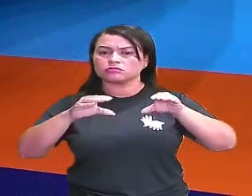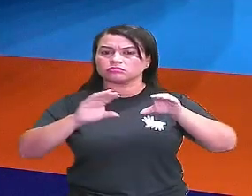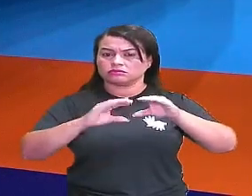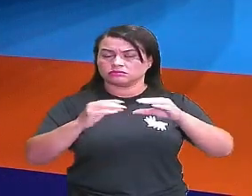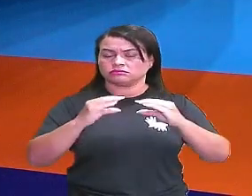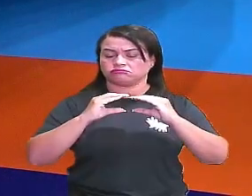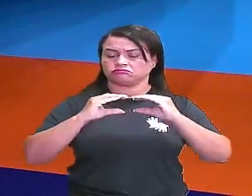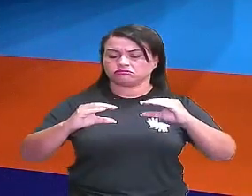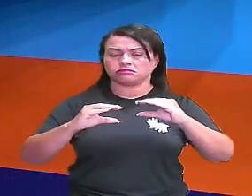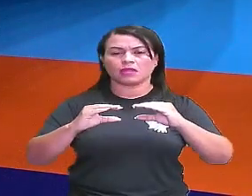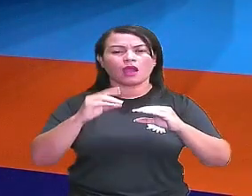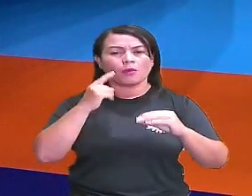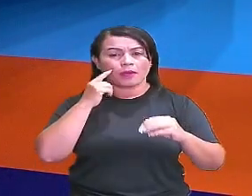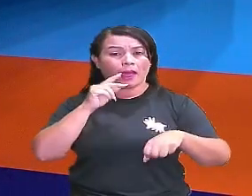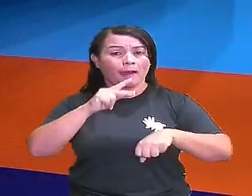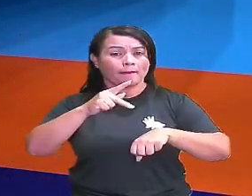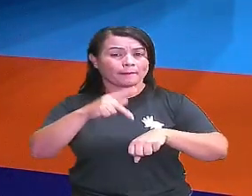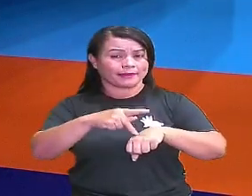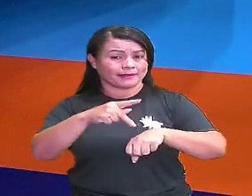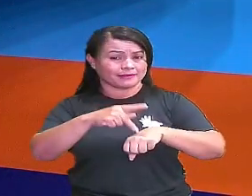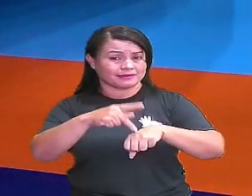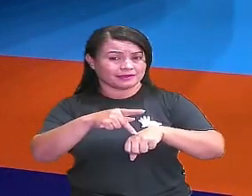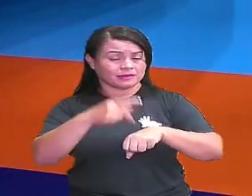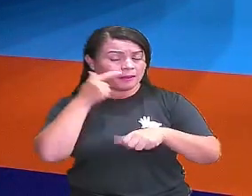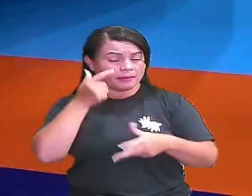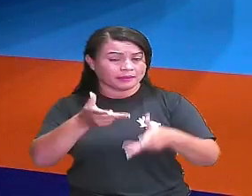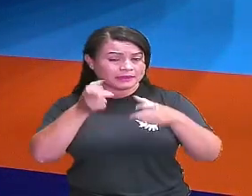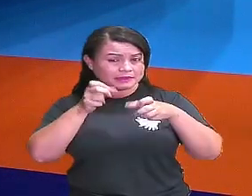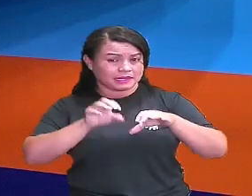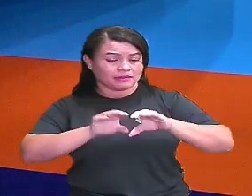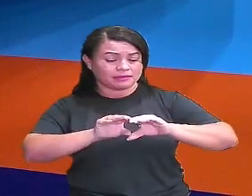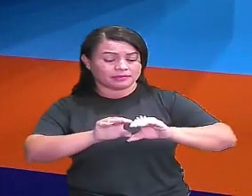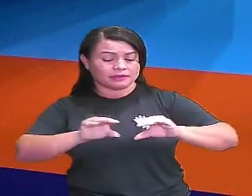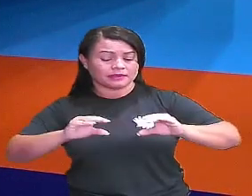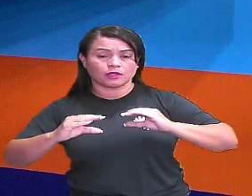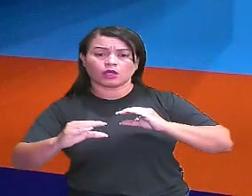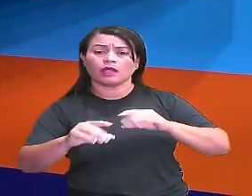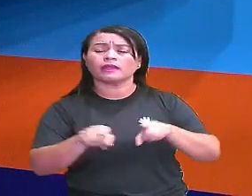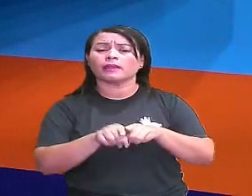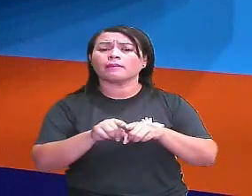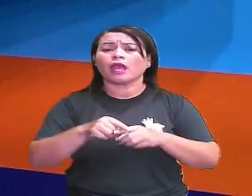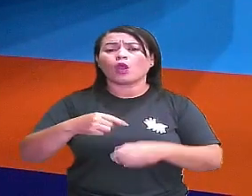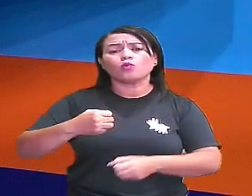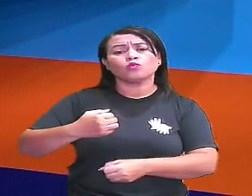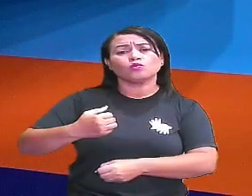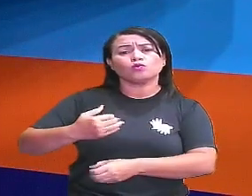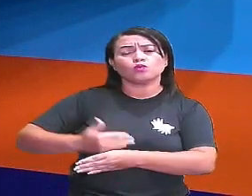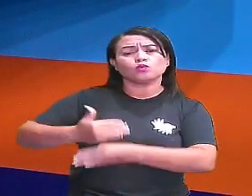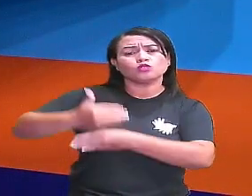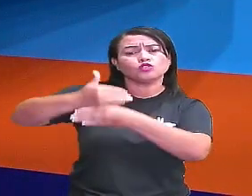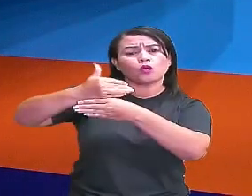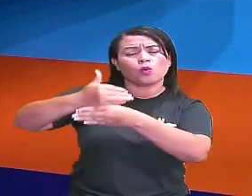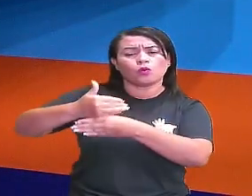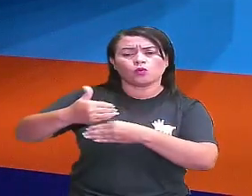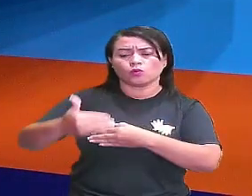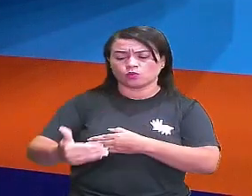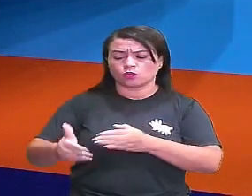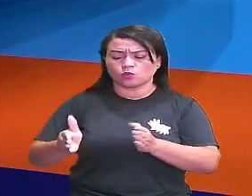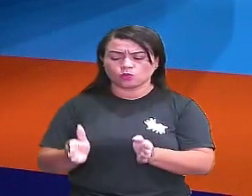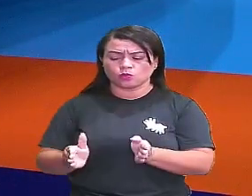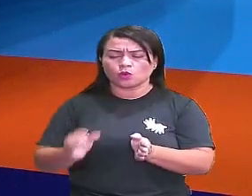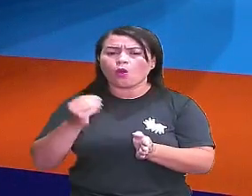uma figura geométrica espacial. E aí eu lembro lá do tijolo, né? Se eu quiser saber o volume ali